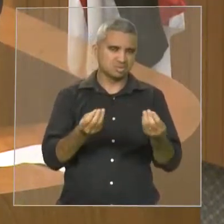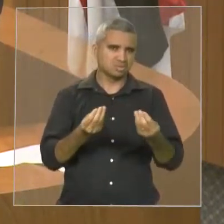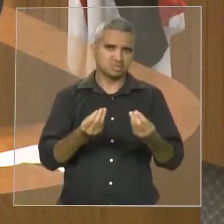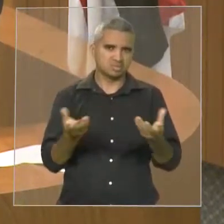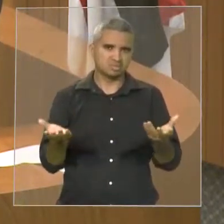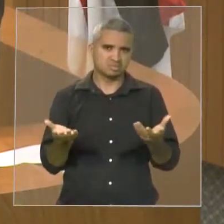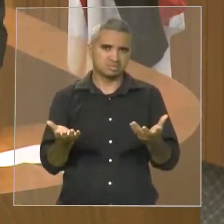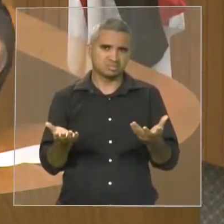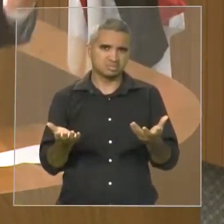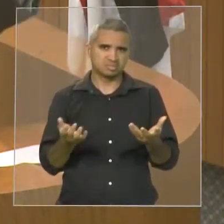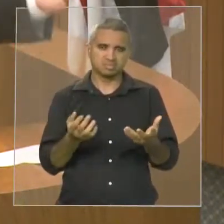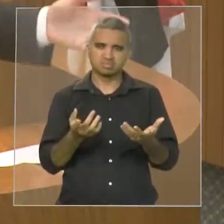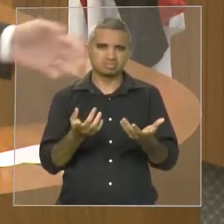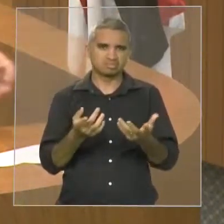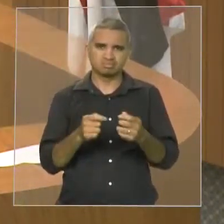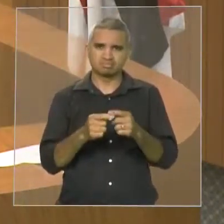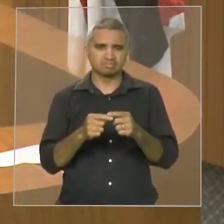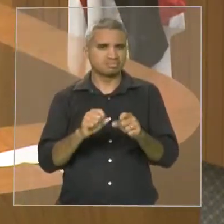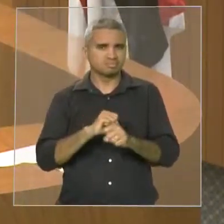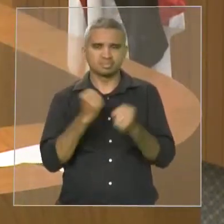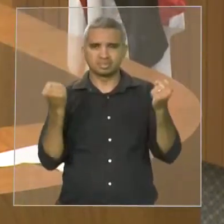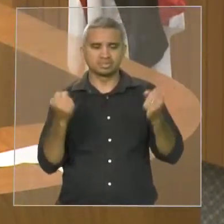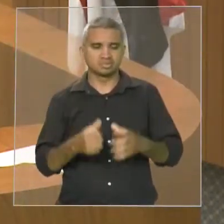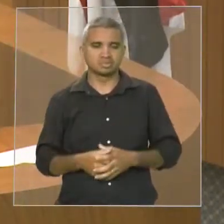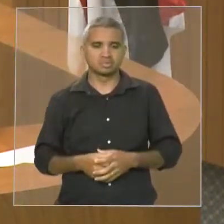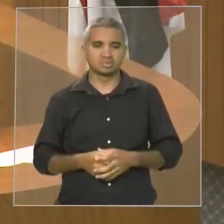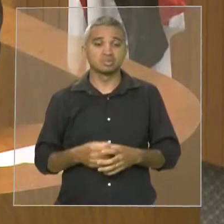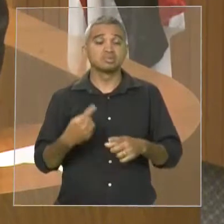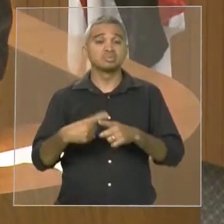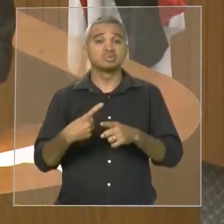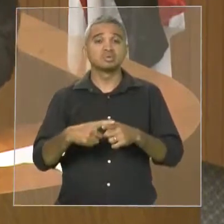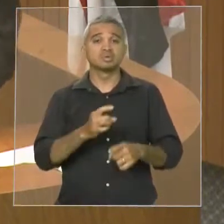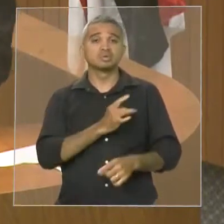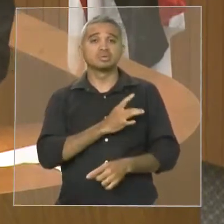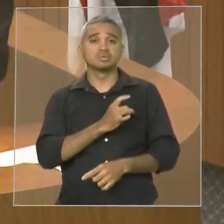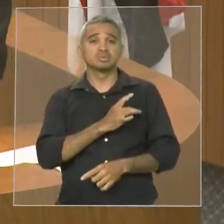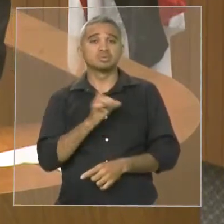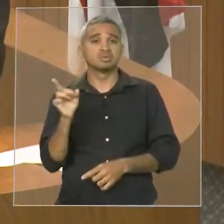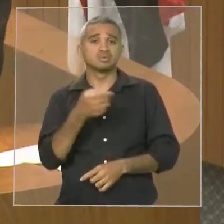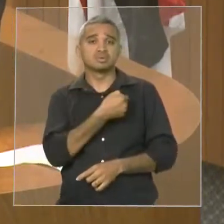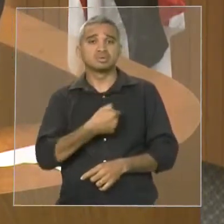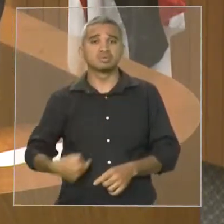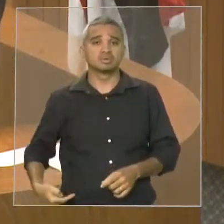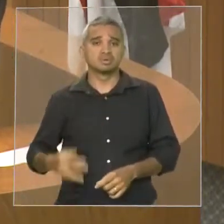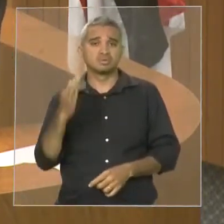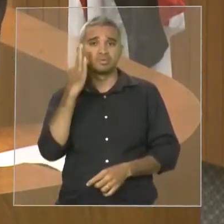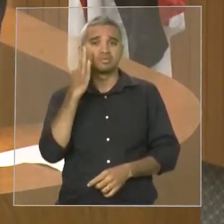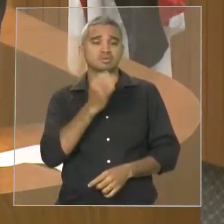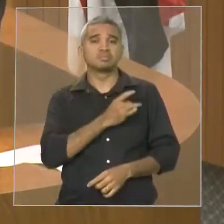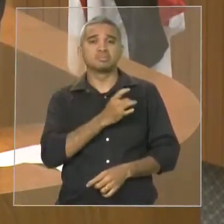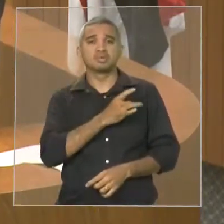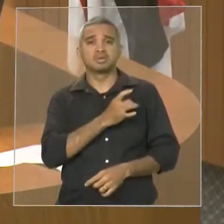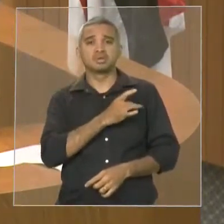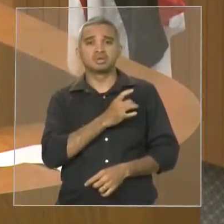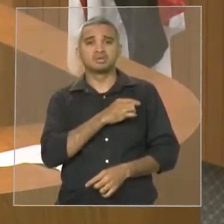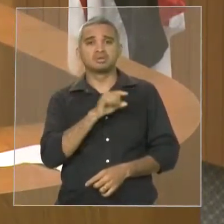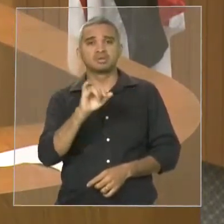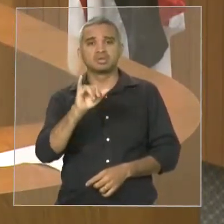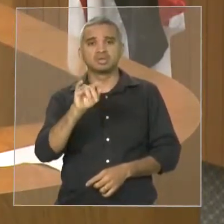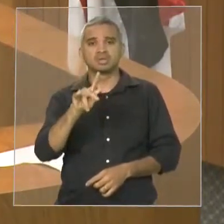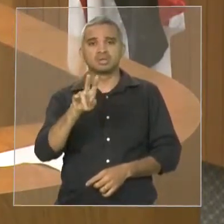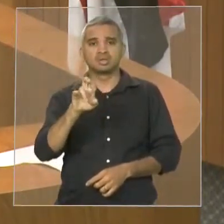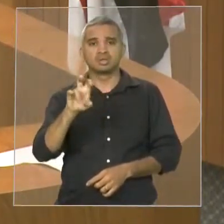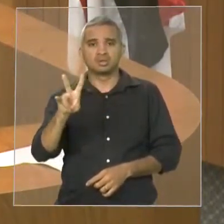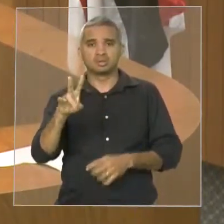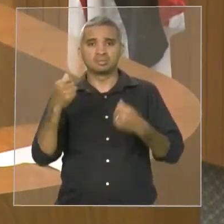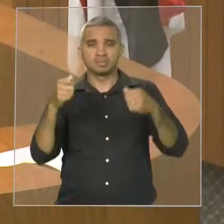verdadeira? Qual é o receio que o governador do Estado tem que o Conselho Fiscal e esse projeto de IPREV seja transparente? Esse